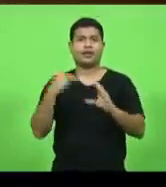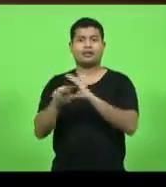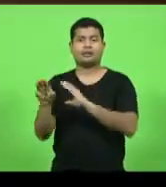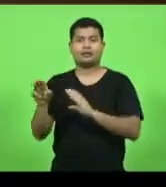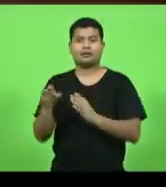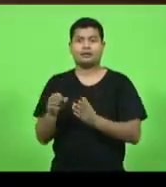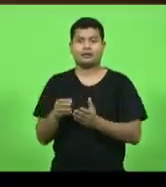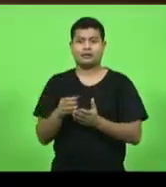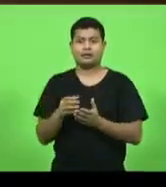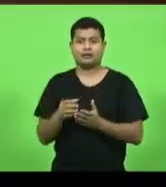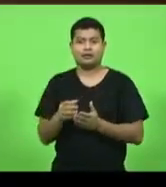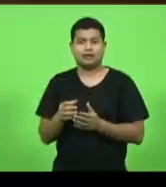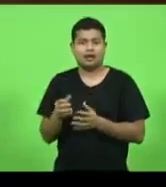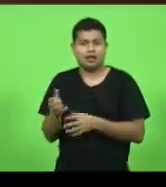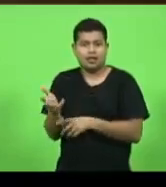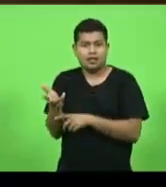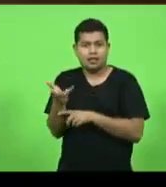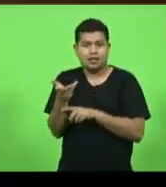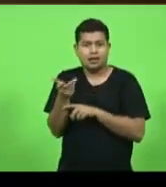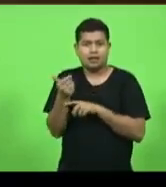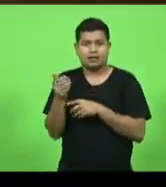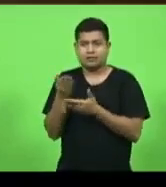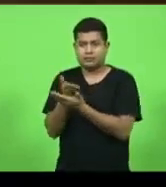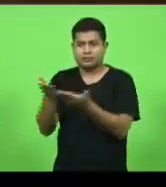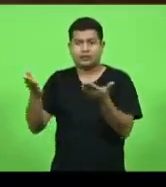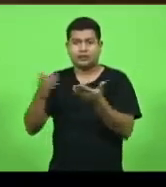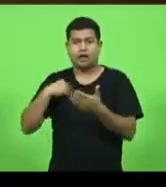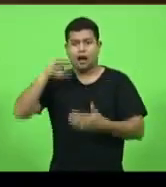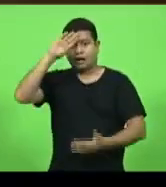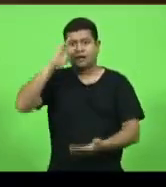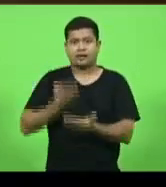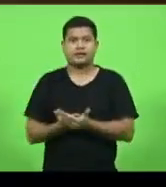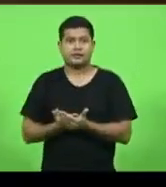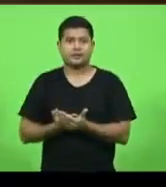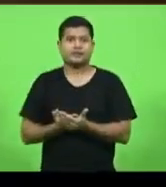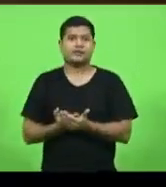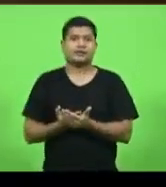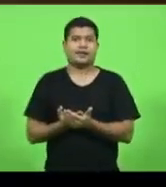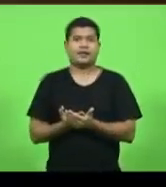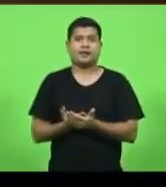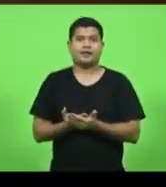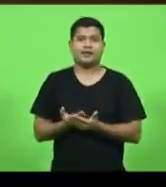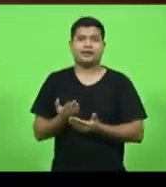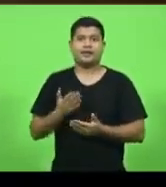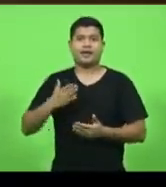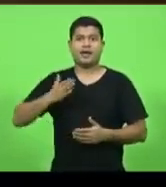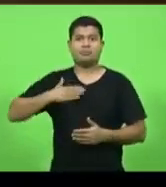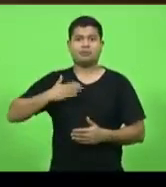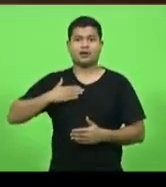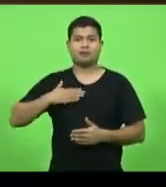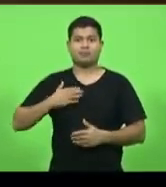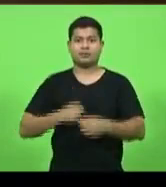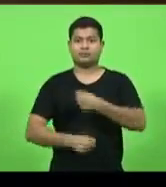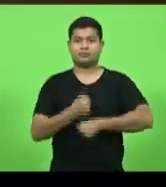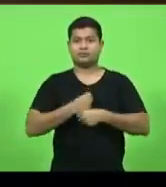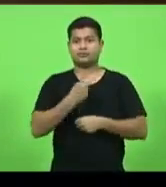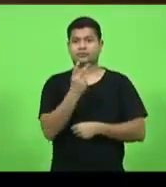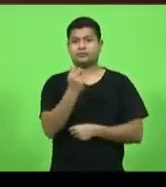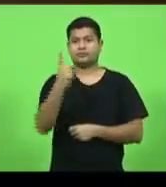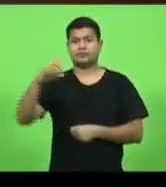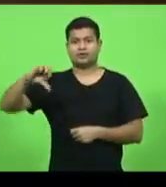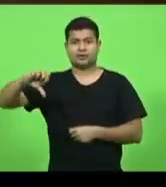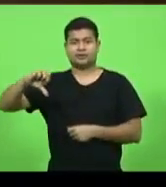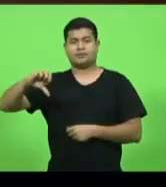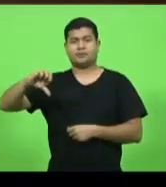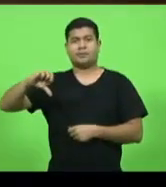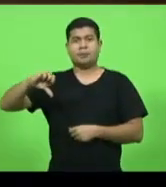os deputados a acreditarem que está comigo desde 2019, o que não é verdade.